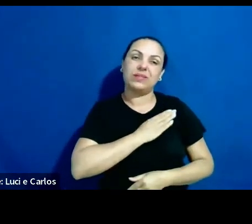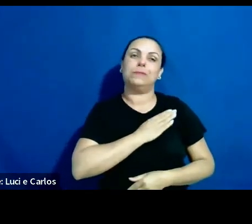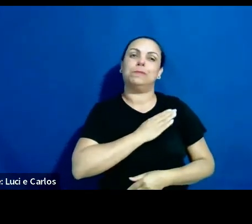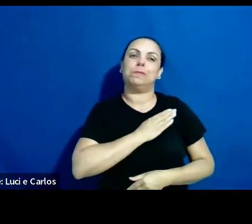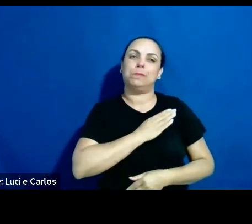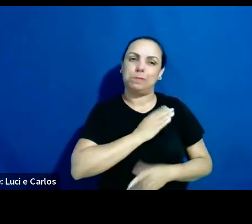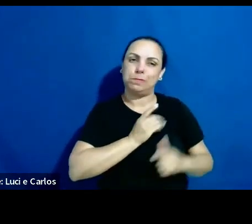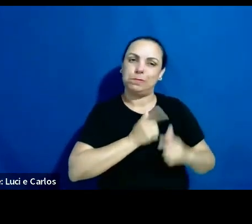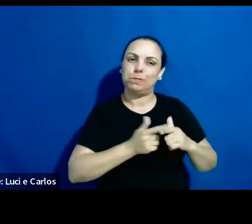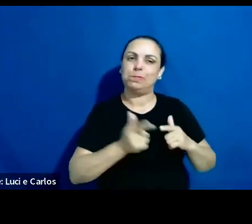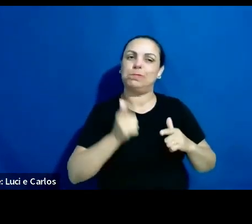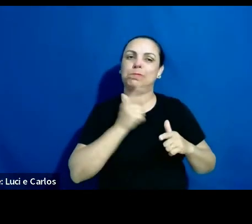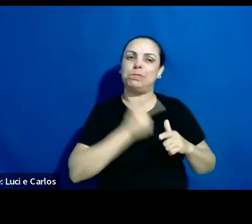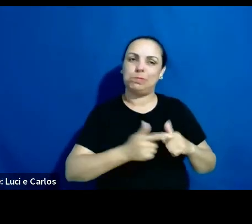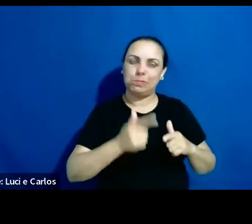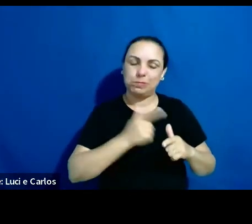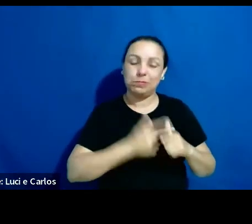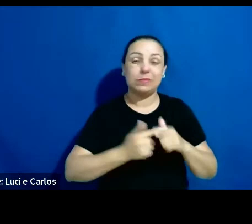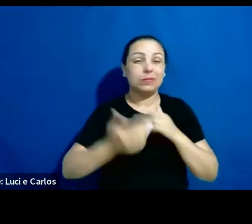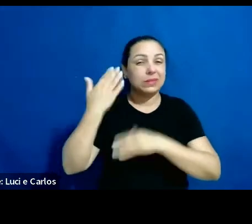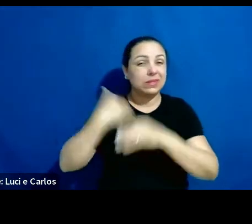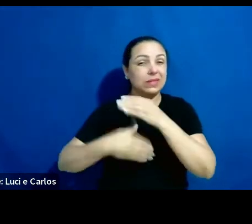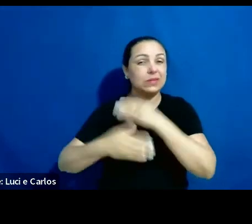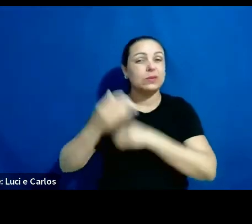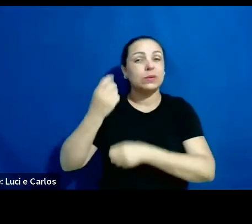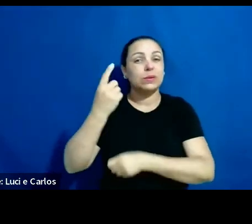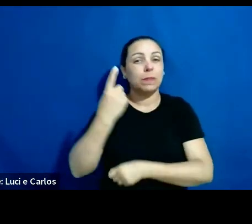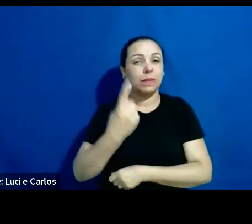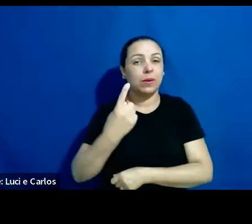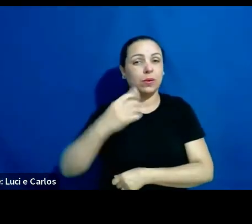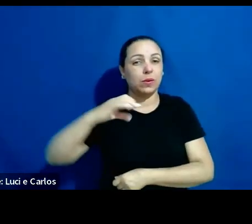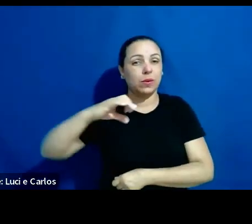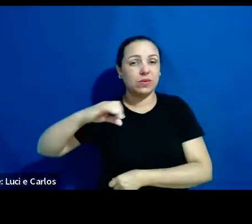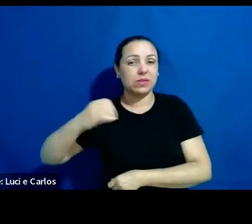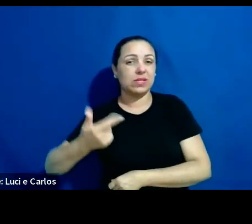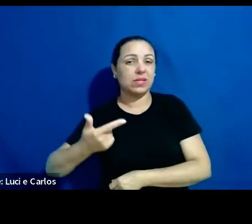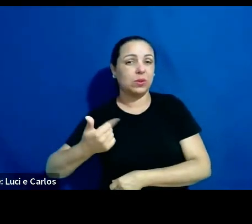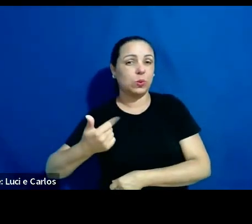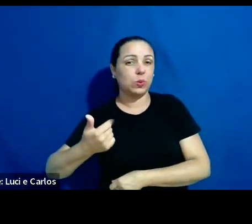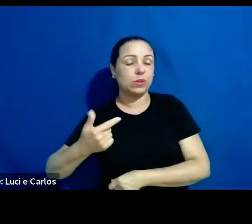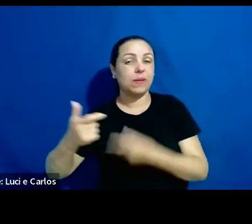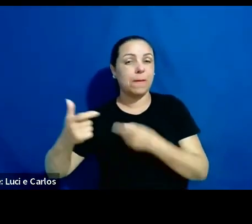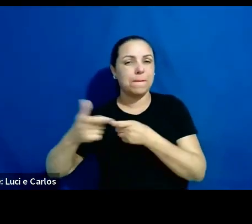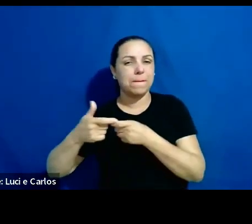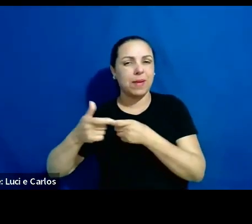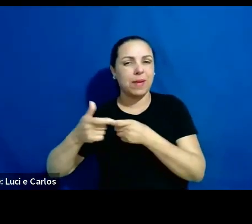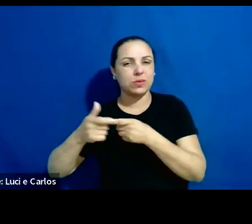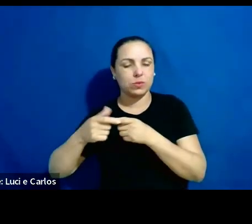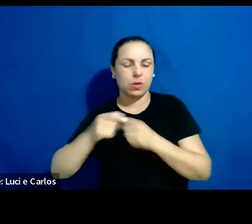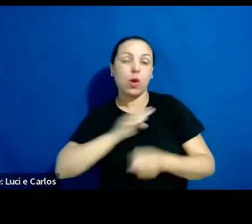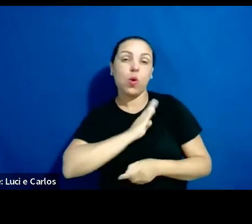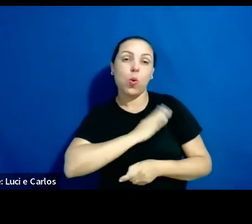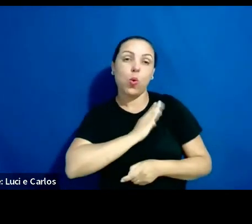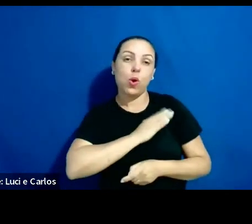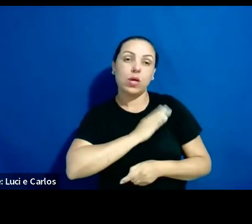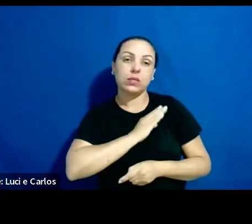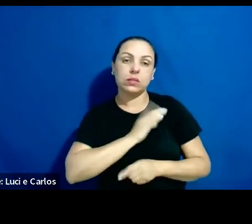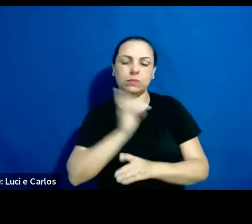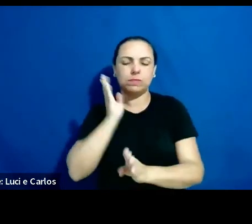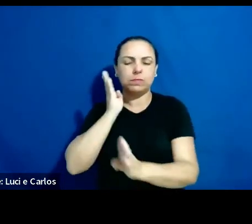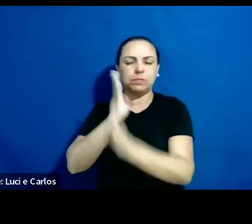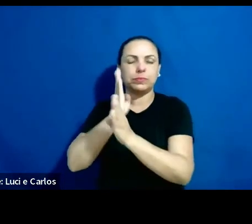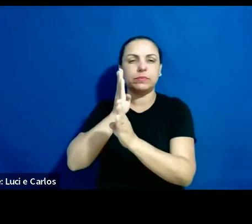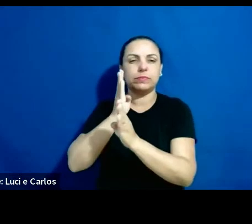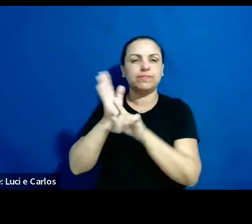Você sabia que em 1912, apenas 112 anos atrás, o médico cardiologista americano